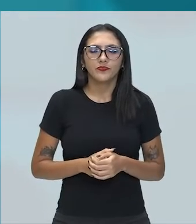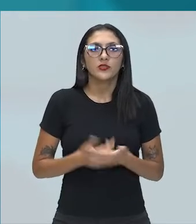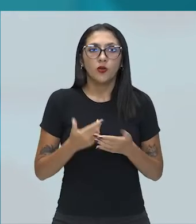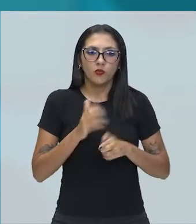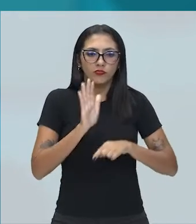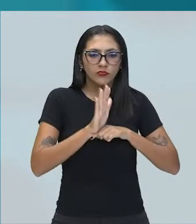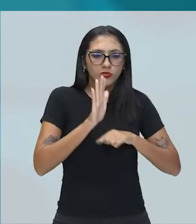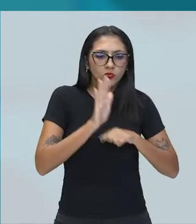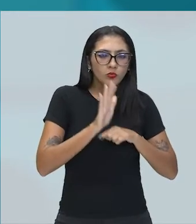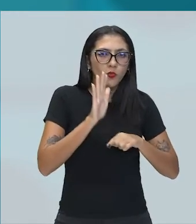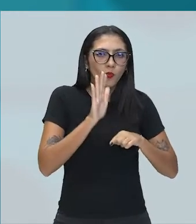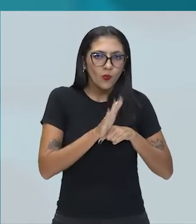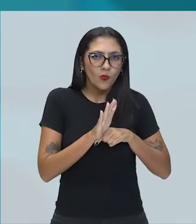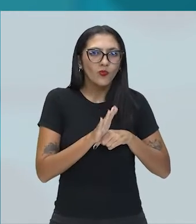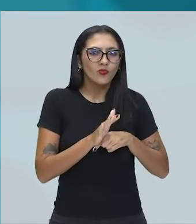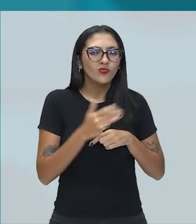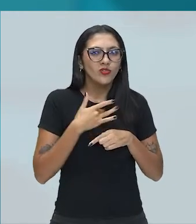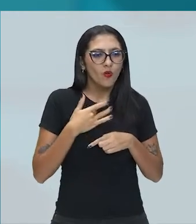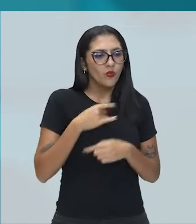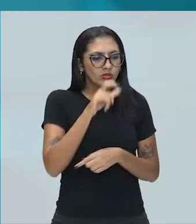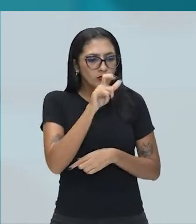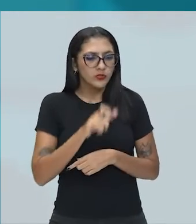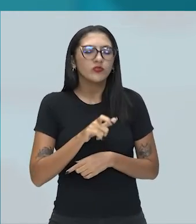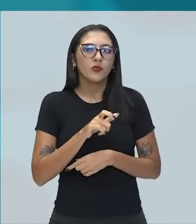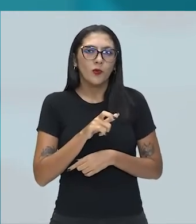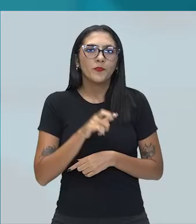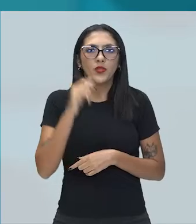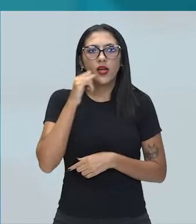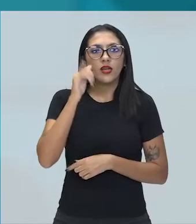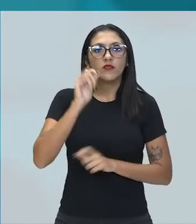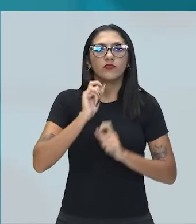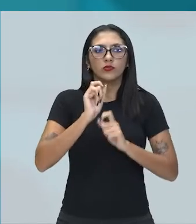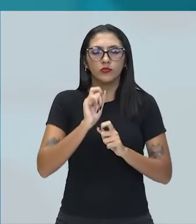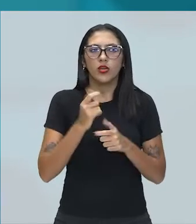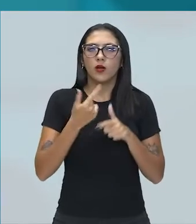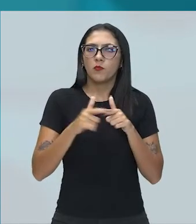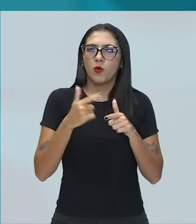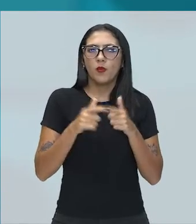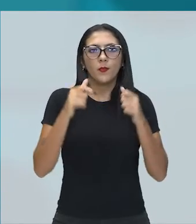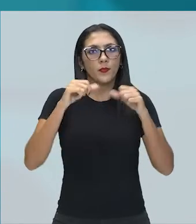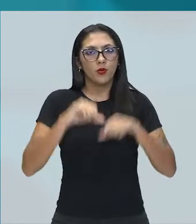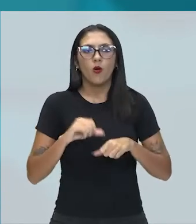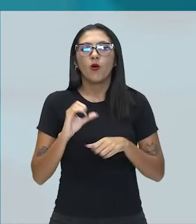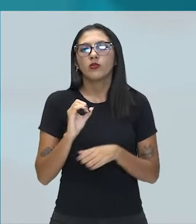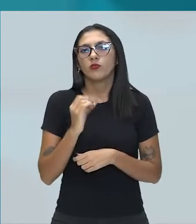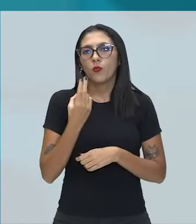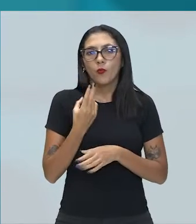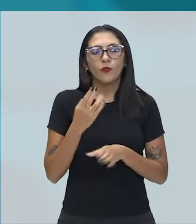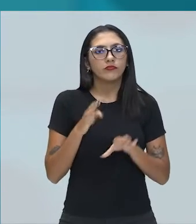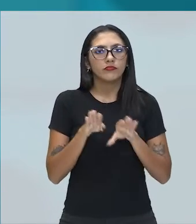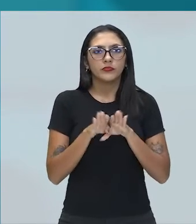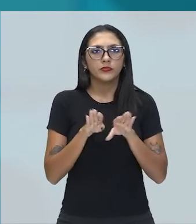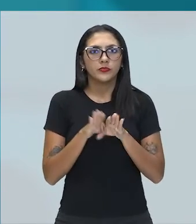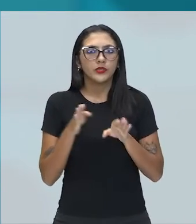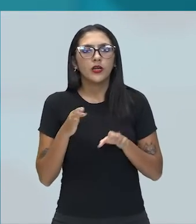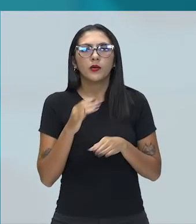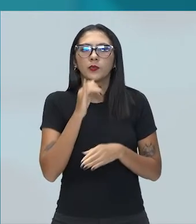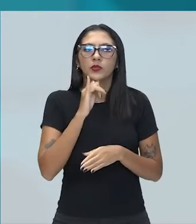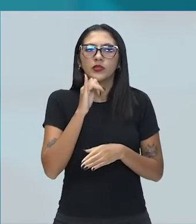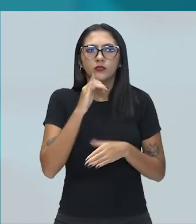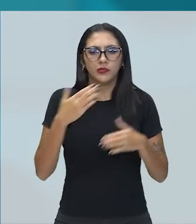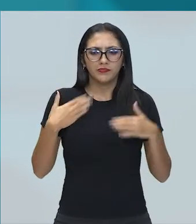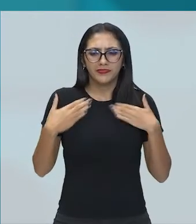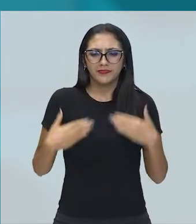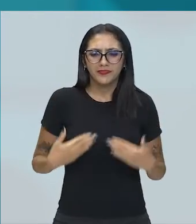vão atuar nessa situação para evitar que essa situação se agrave e o seu corpo